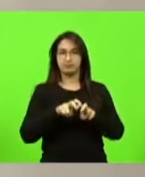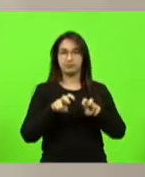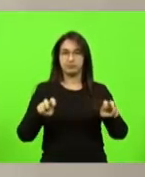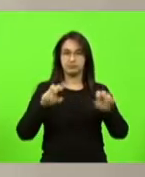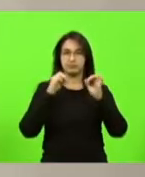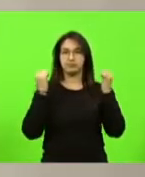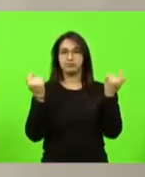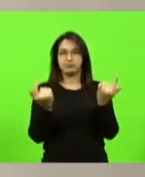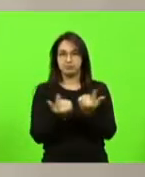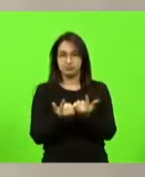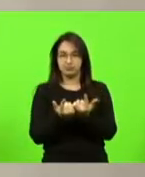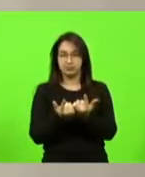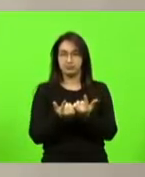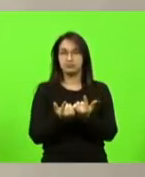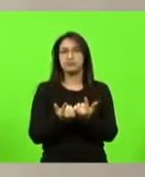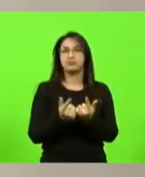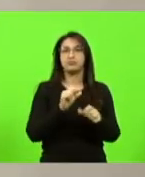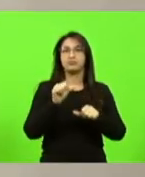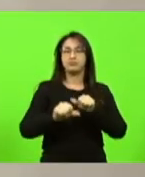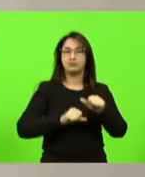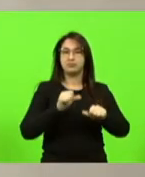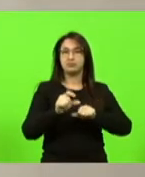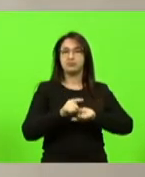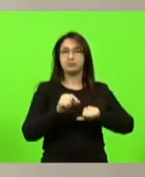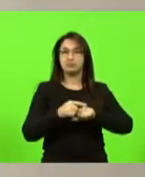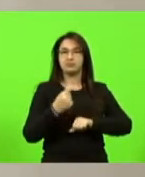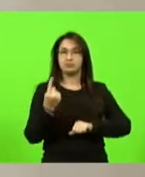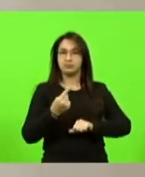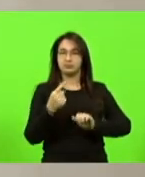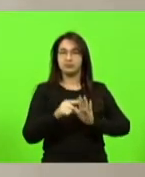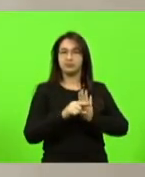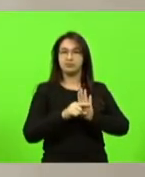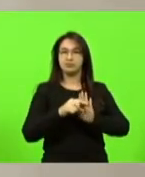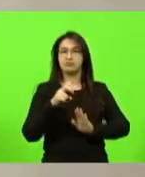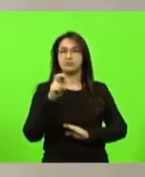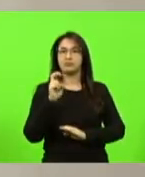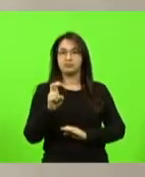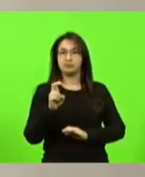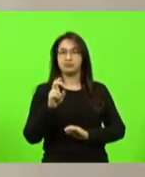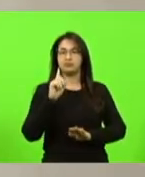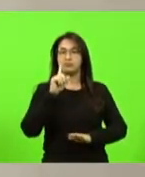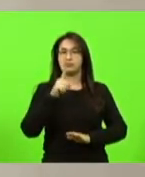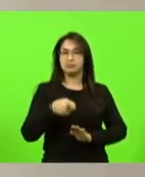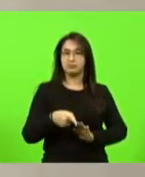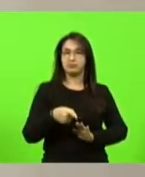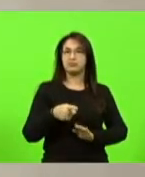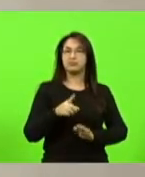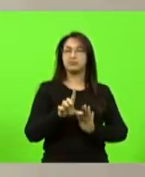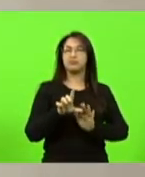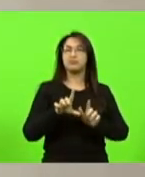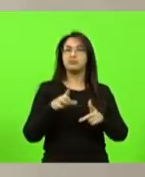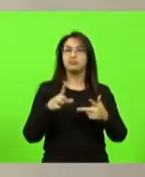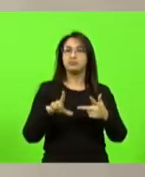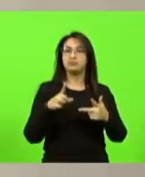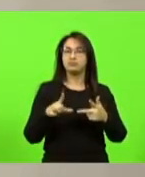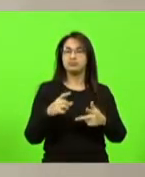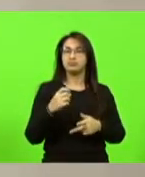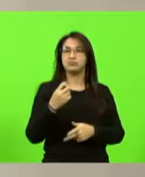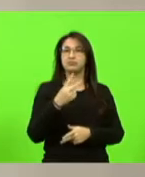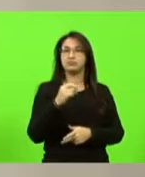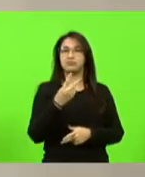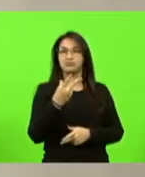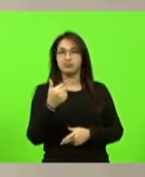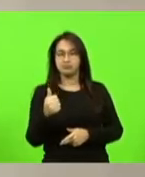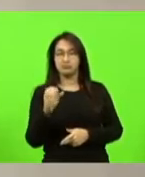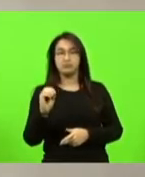Legislativa, altera o artigo 1º e o parágrafo 5º do artigo 2º do Decreto Legislativo 18.332 de 2020, que